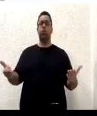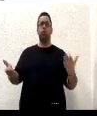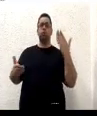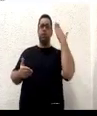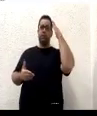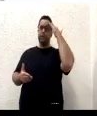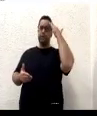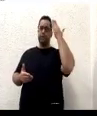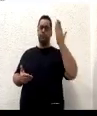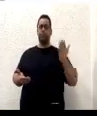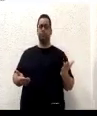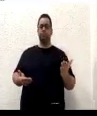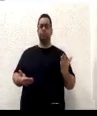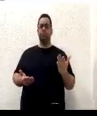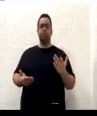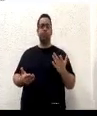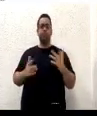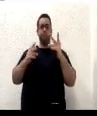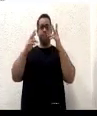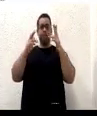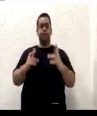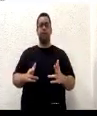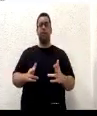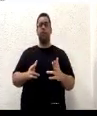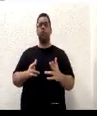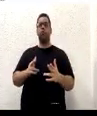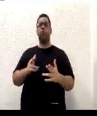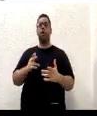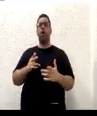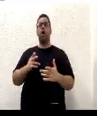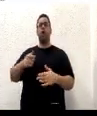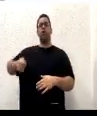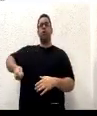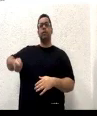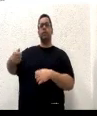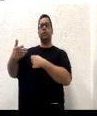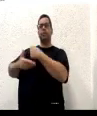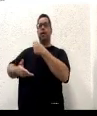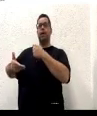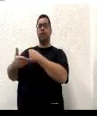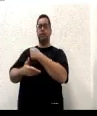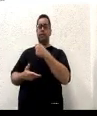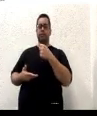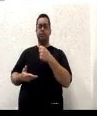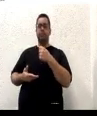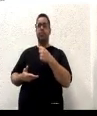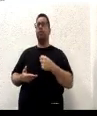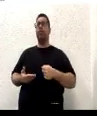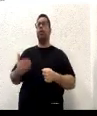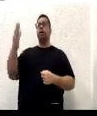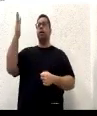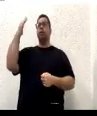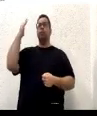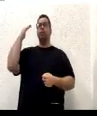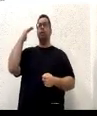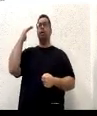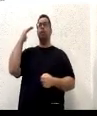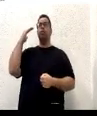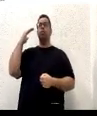básica, né? Cesta básica, você vai lá, você recebe o dinheiro, você vai lá e compra. Antigamente, a gente recebia aí